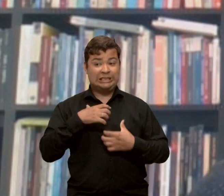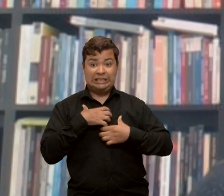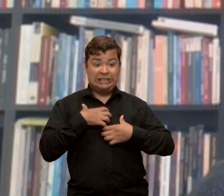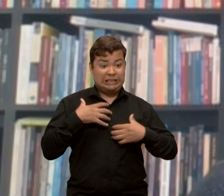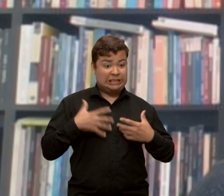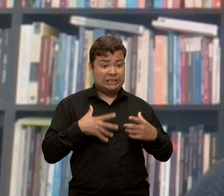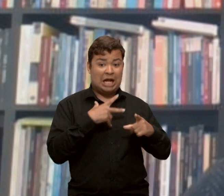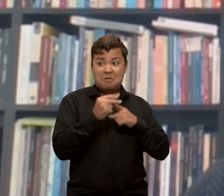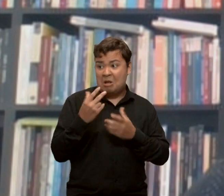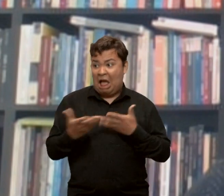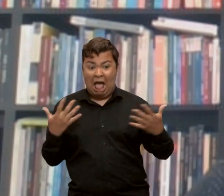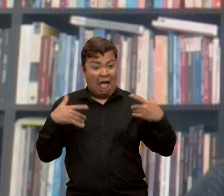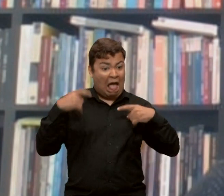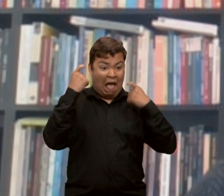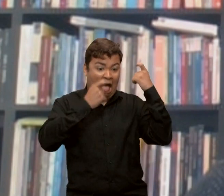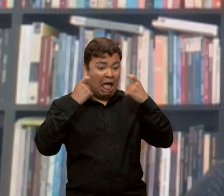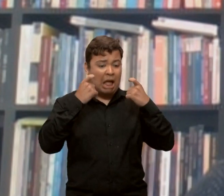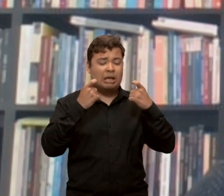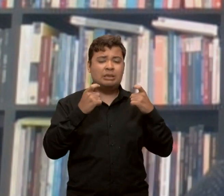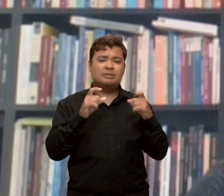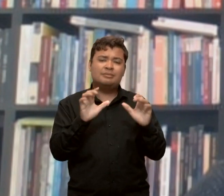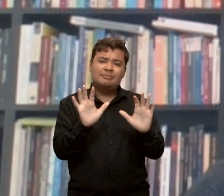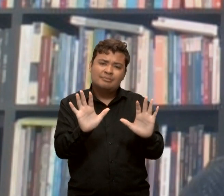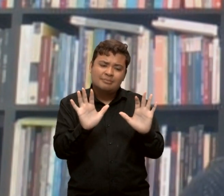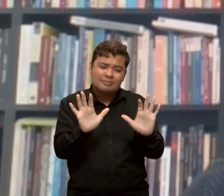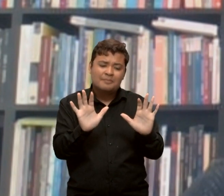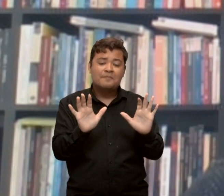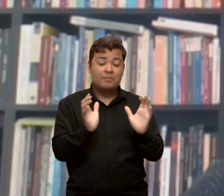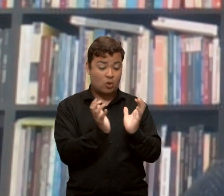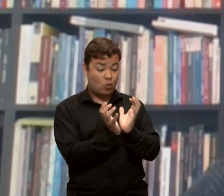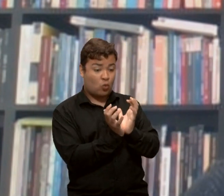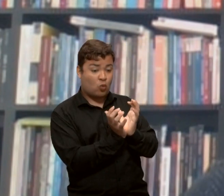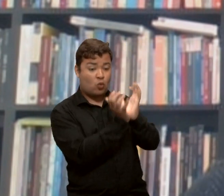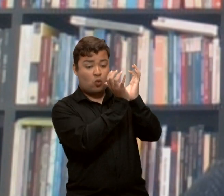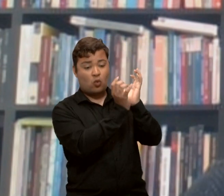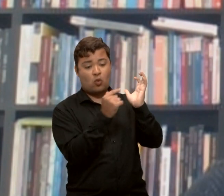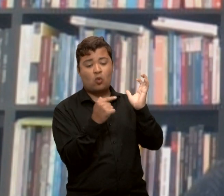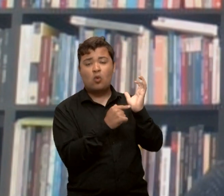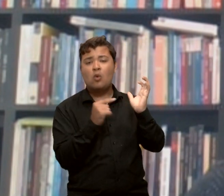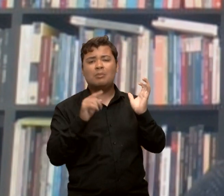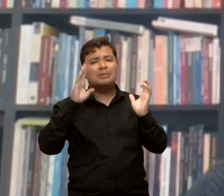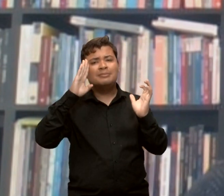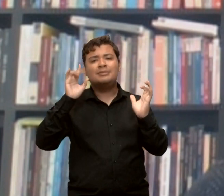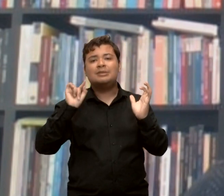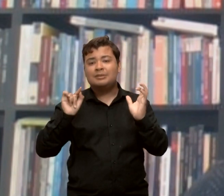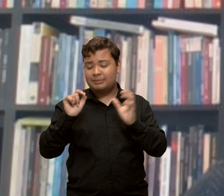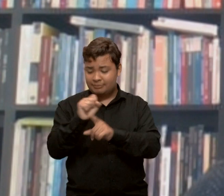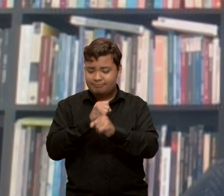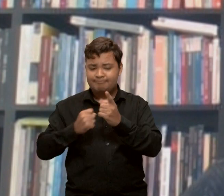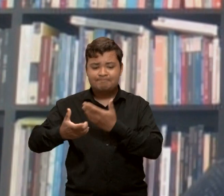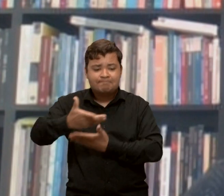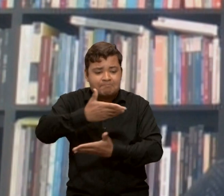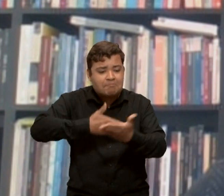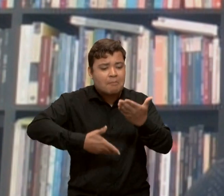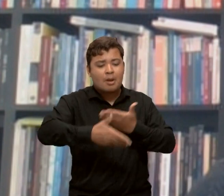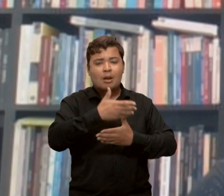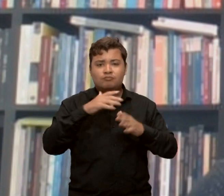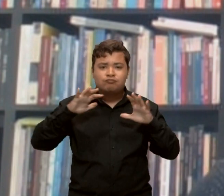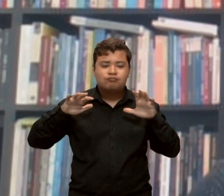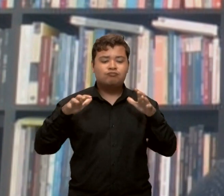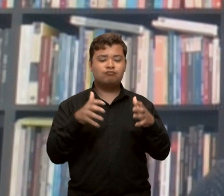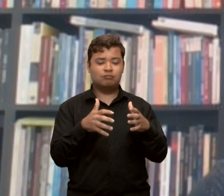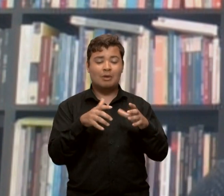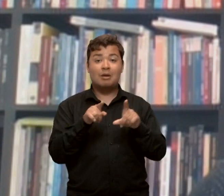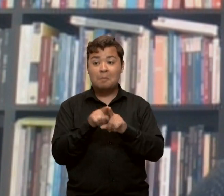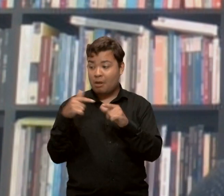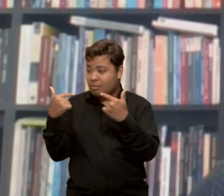e perder. Mas o que a gente tem que aproveitar a Copa é essa questão da sociabilidade, da confraternização, fazermos mais laços